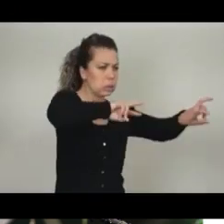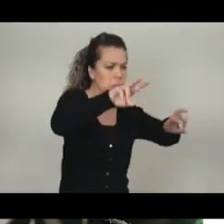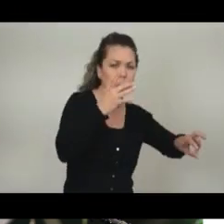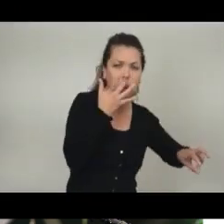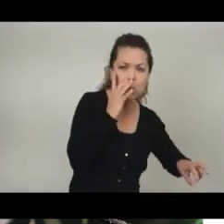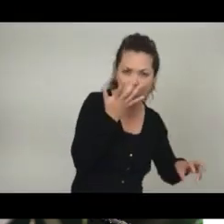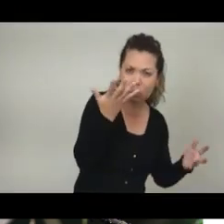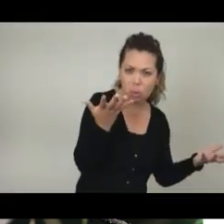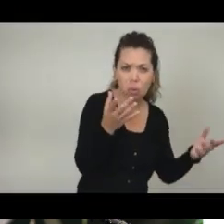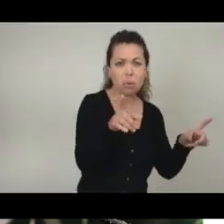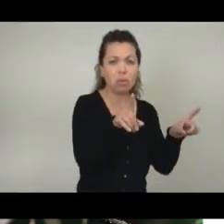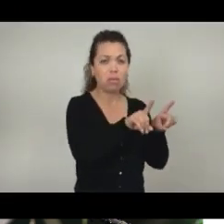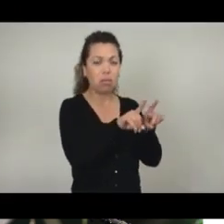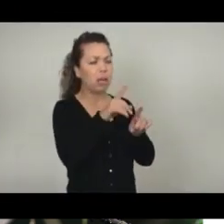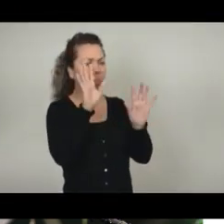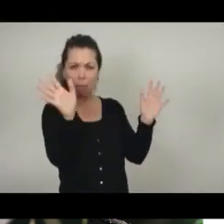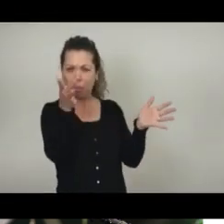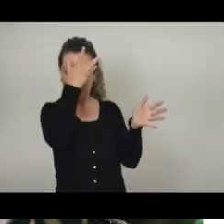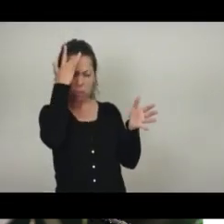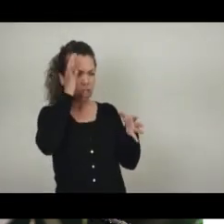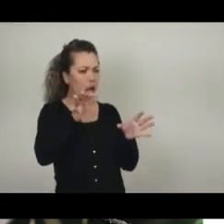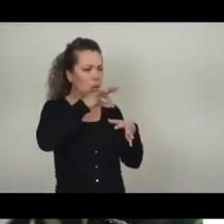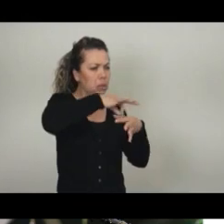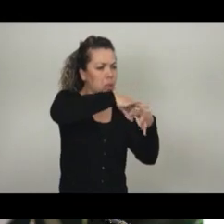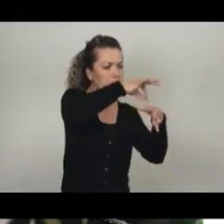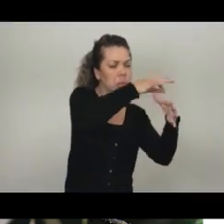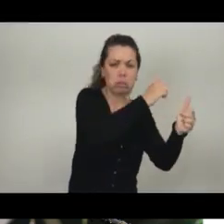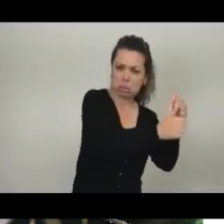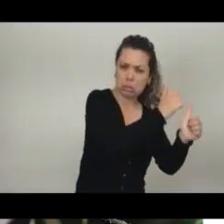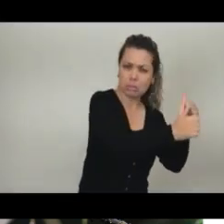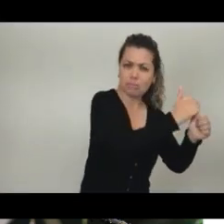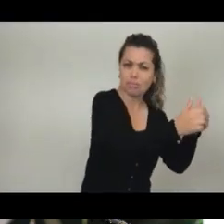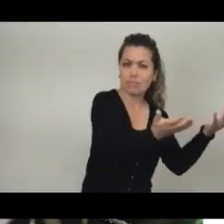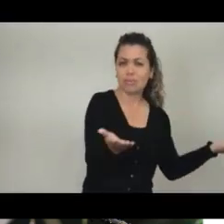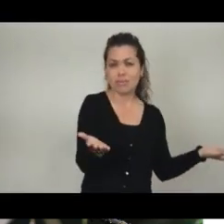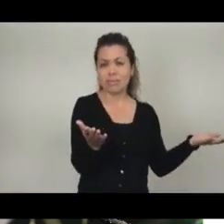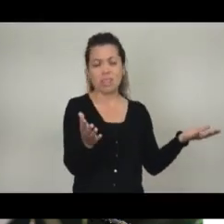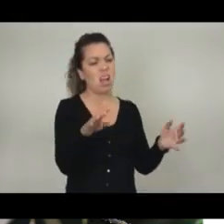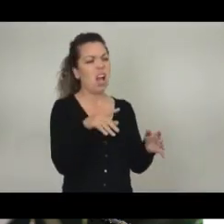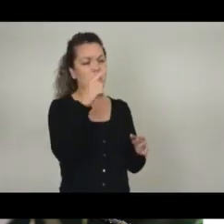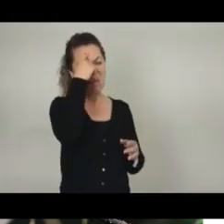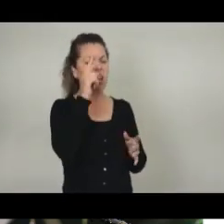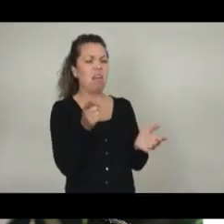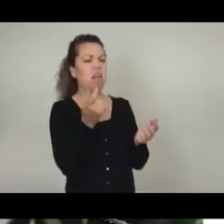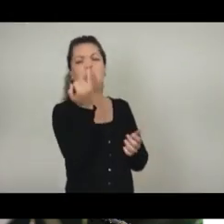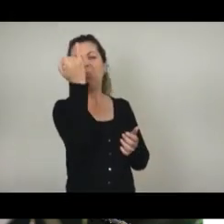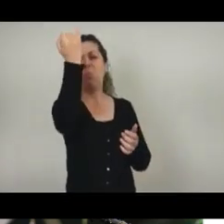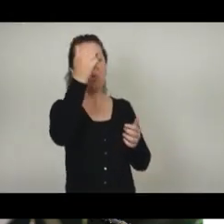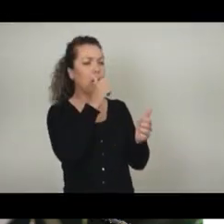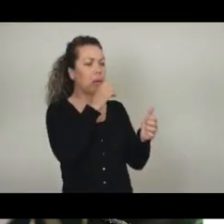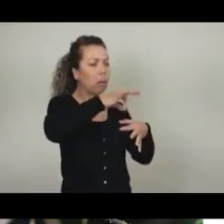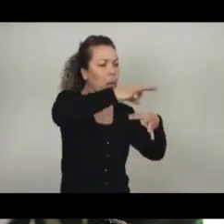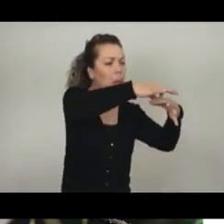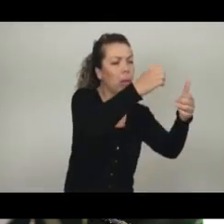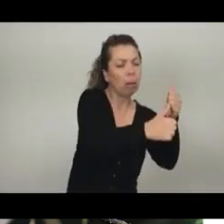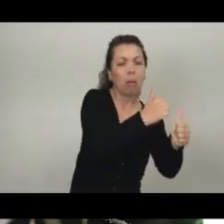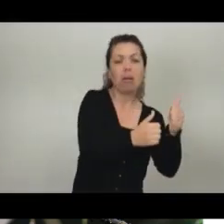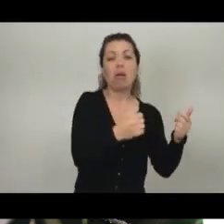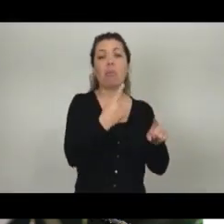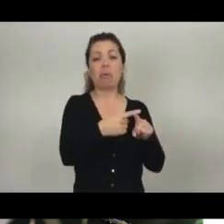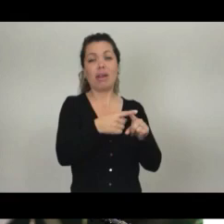do trecho a percorrer até o mar, somaram-se à fragilidade do solo e esse conjunto de fatores foi fatal. As